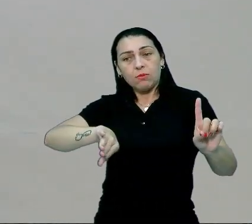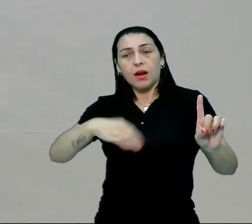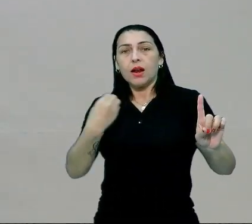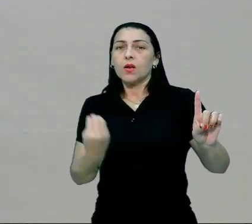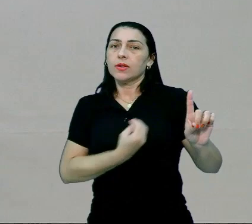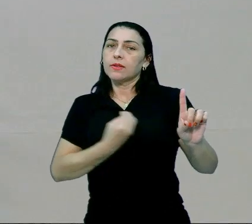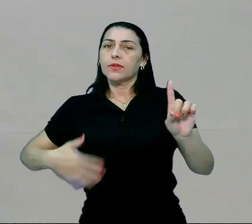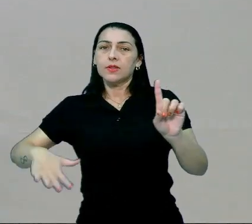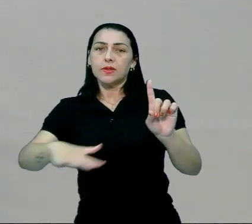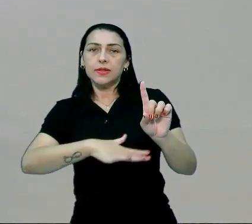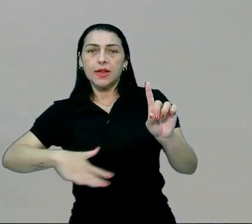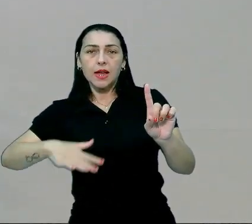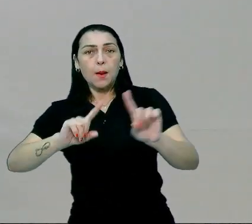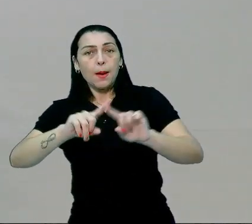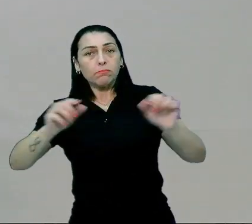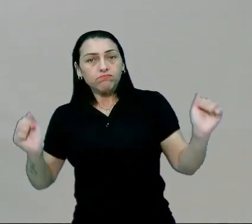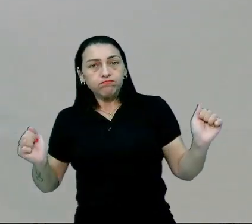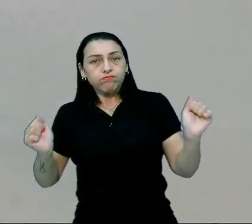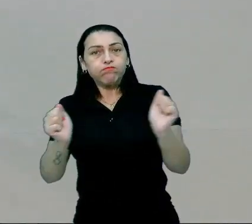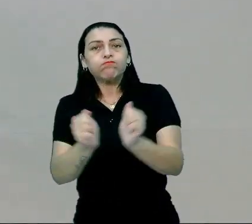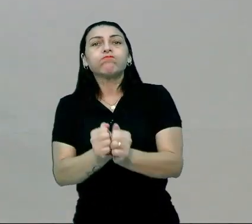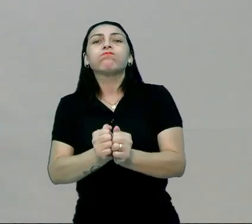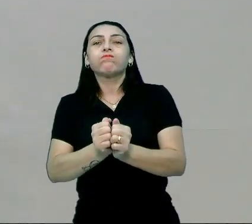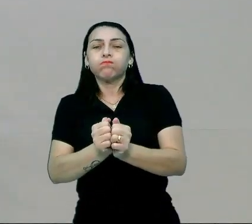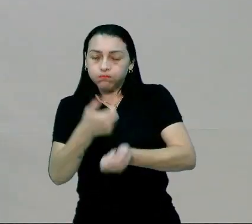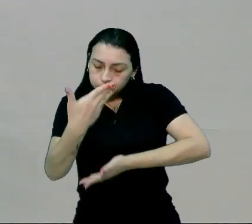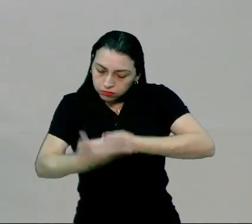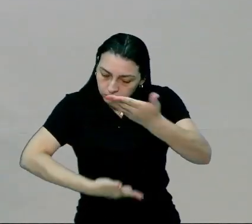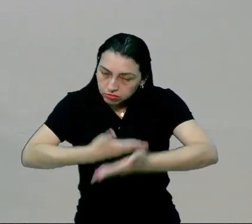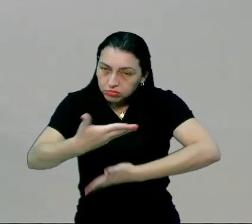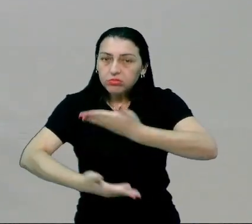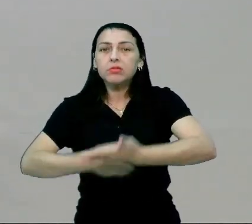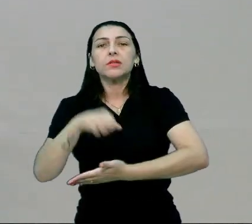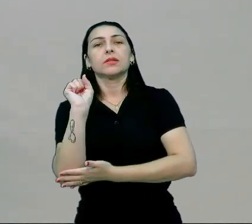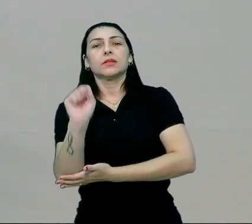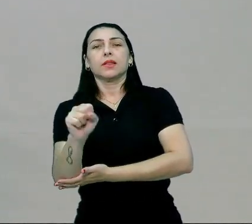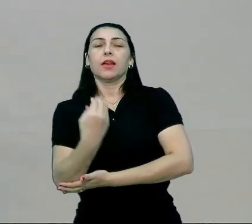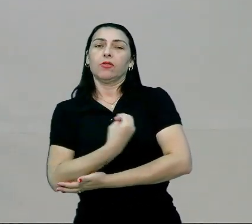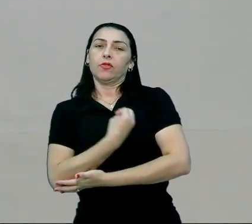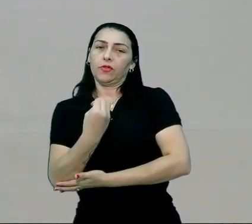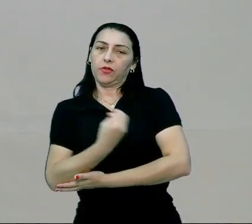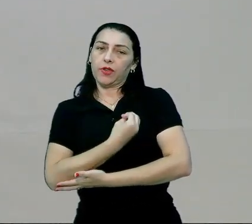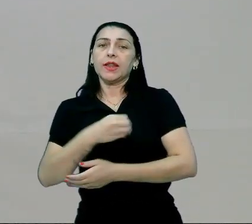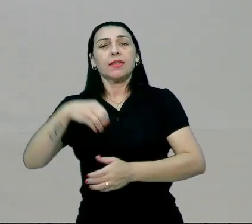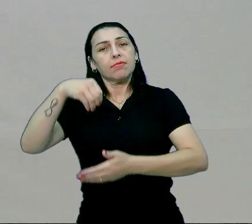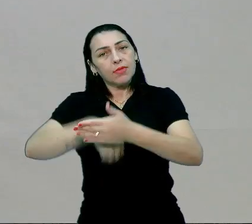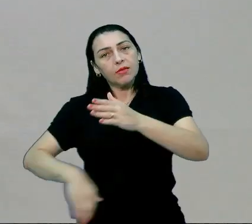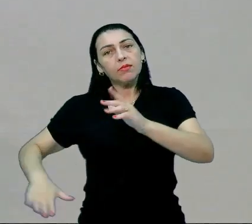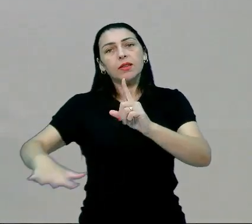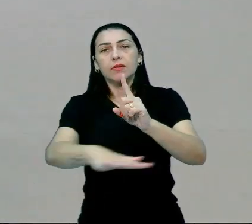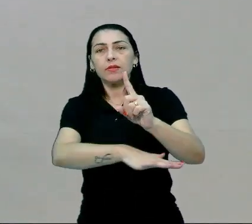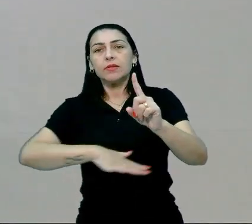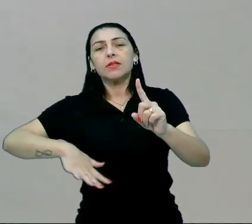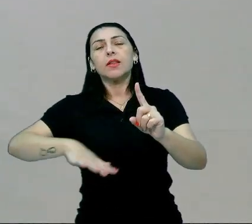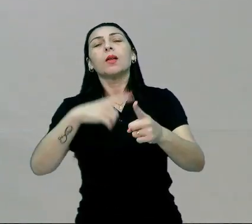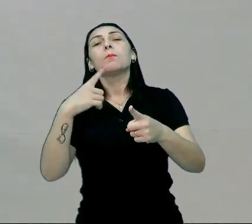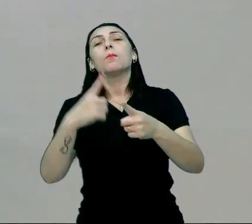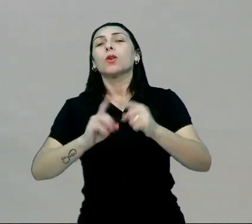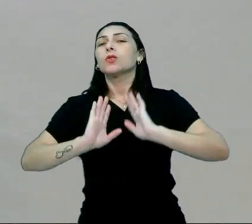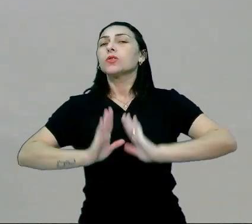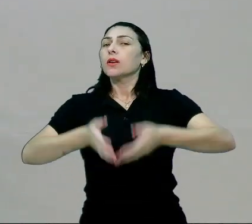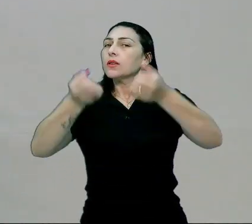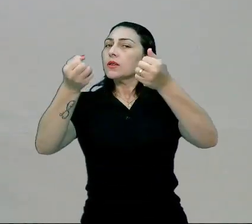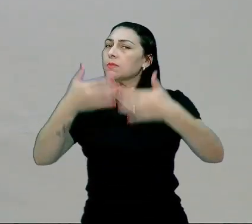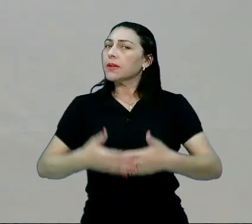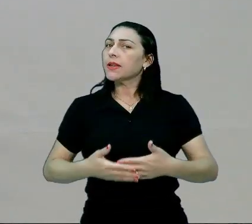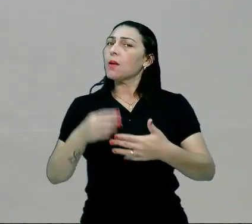vida em sociedade, mas elas integram-se, sim, à vida em sociedade. Porque, como eu disse